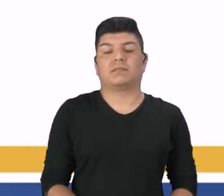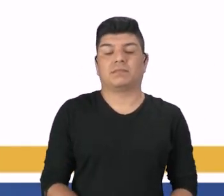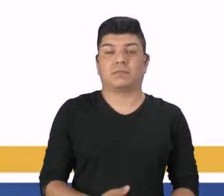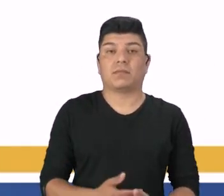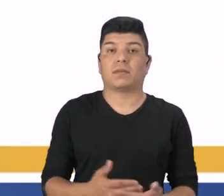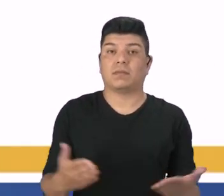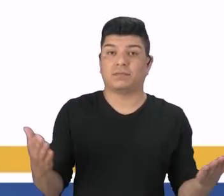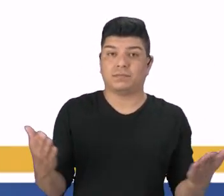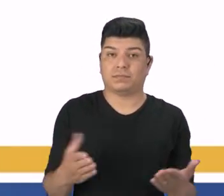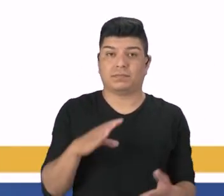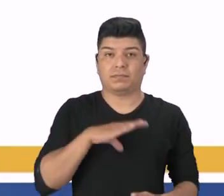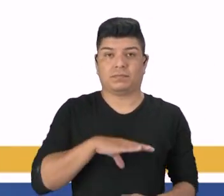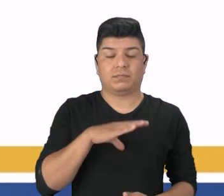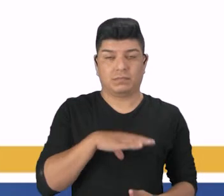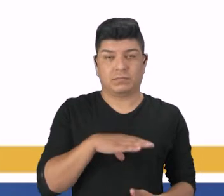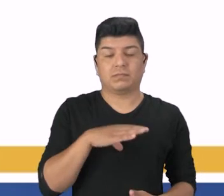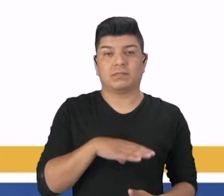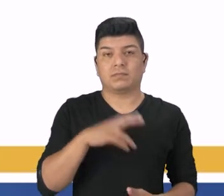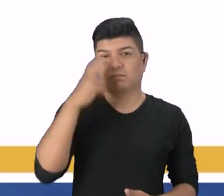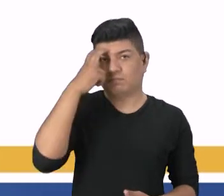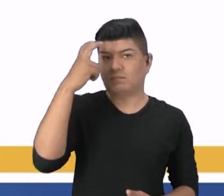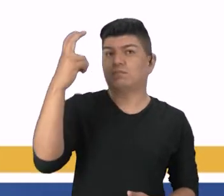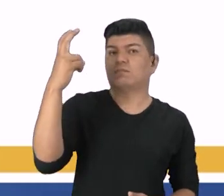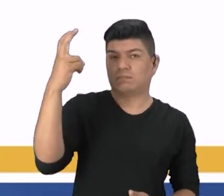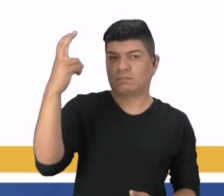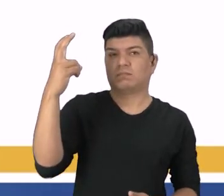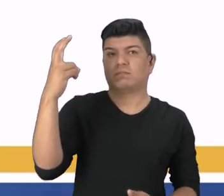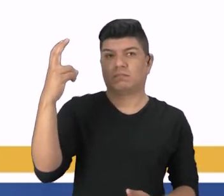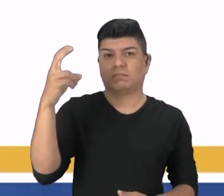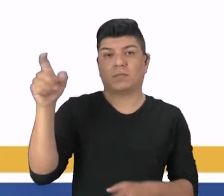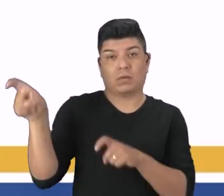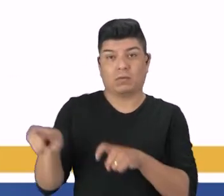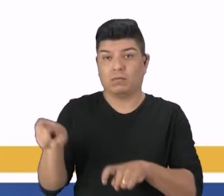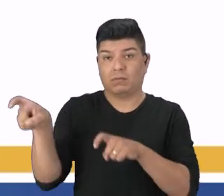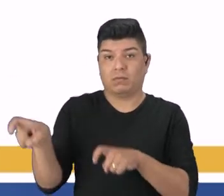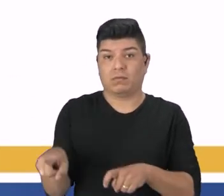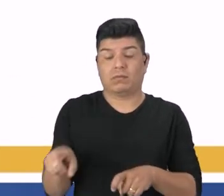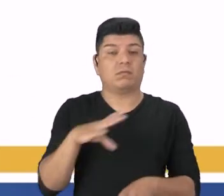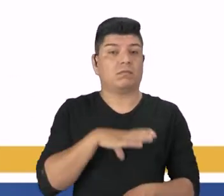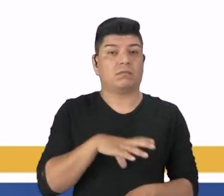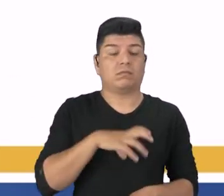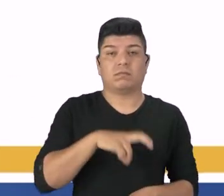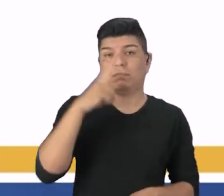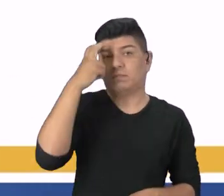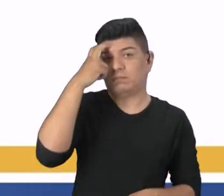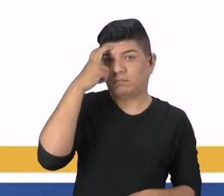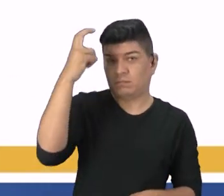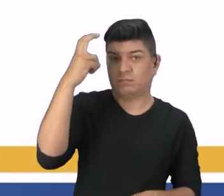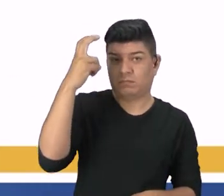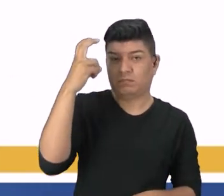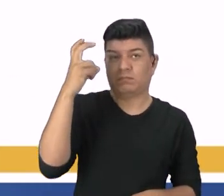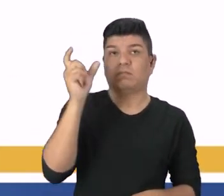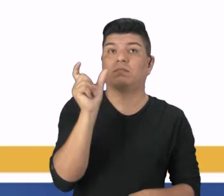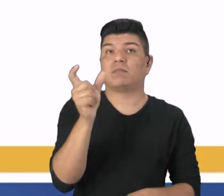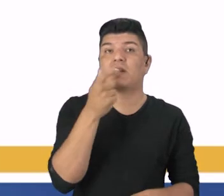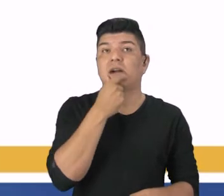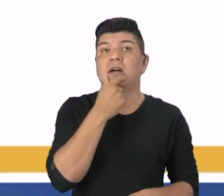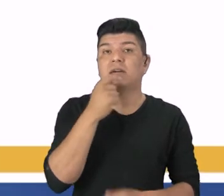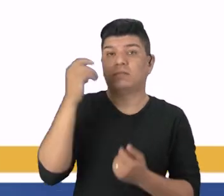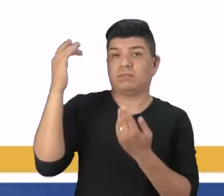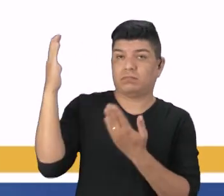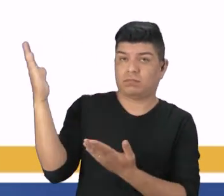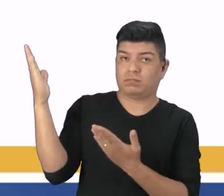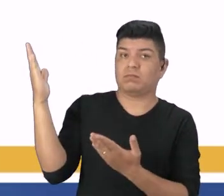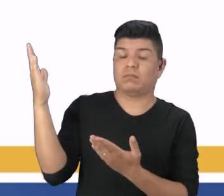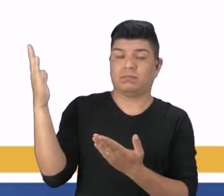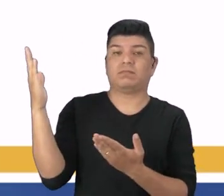na questão das cidades. As cidades inteligentes, estávamos falando sobre o campo, as cidades inteligentes, ou chamadas Smart City, né?